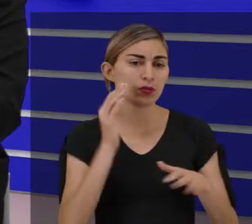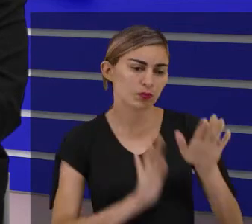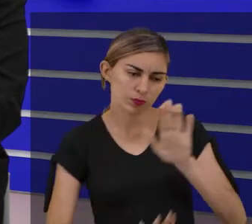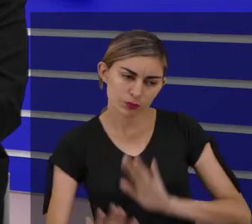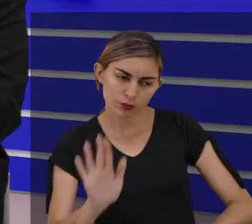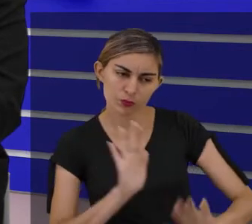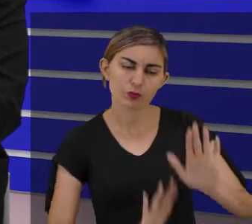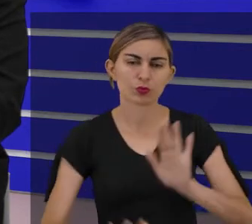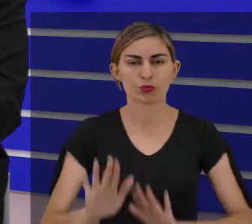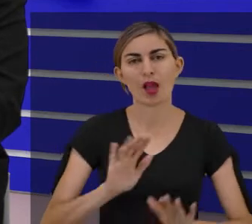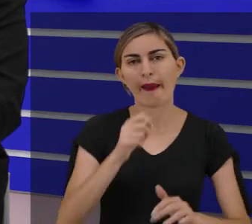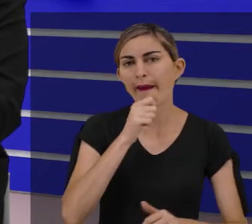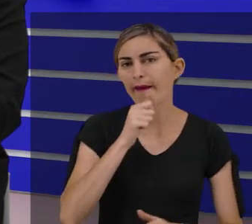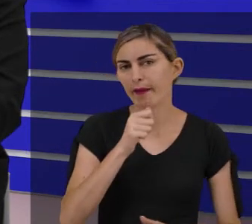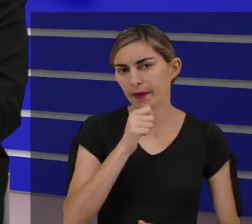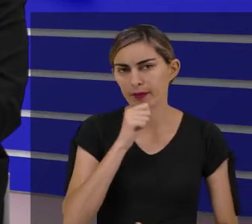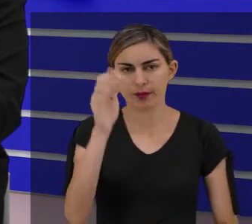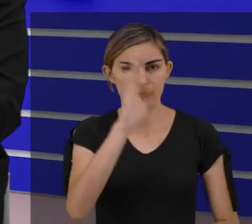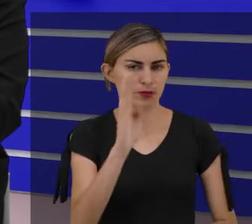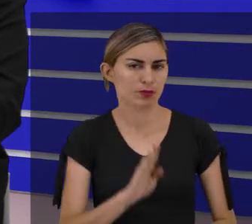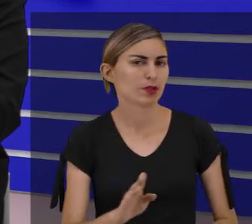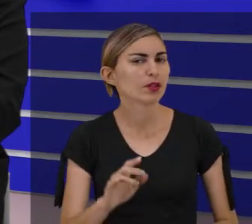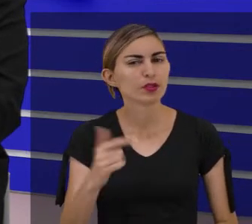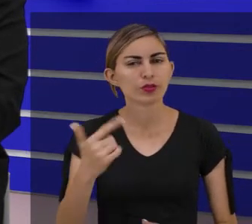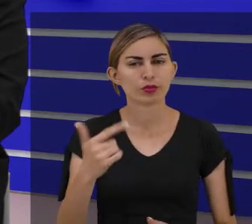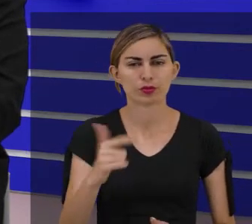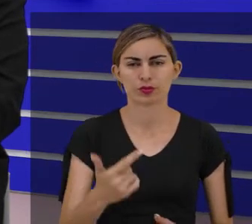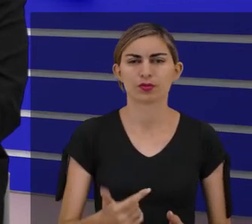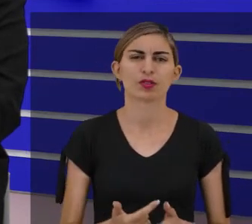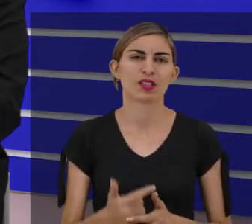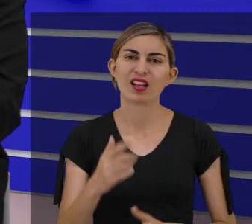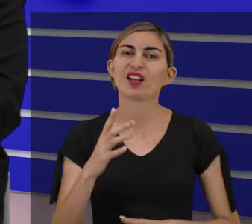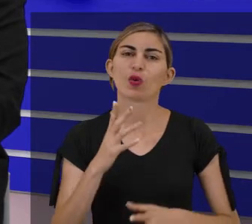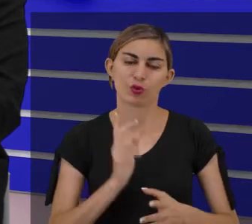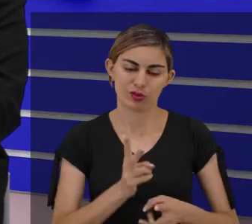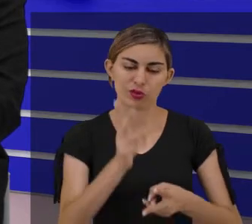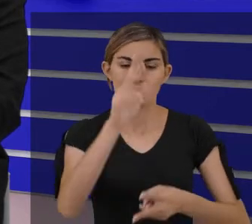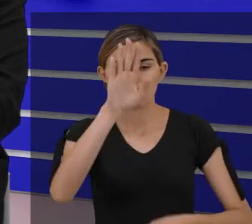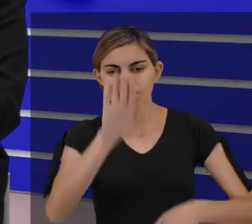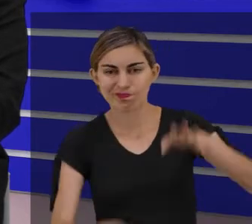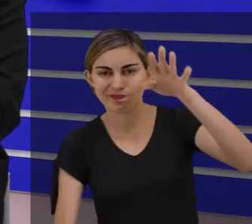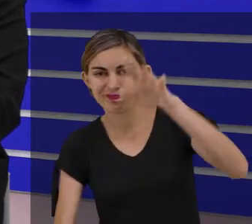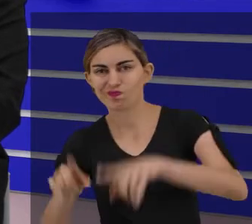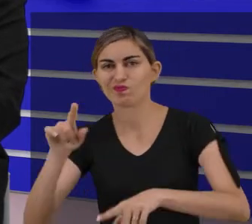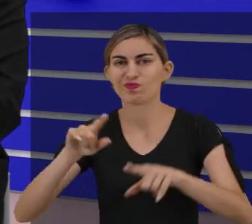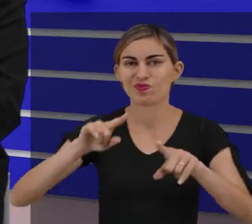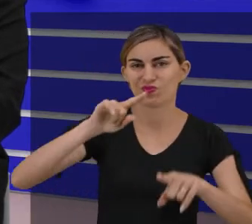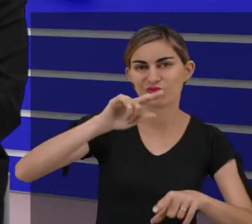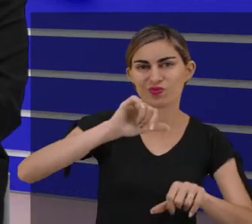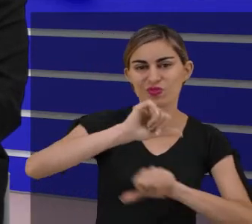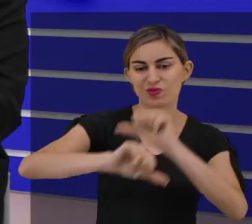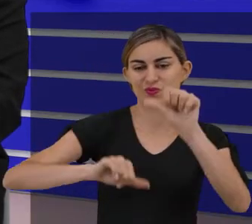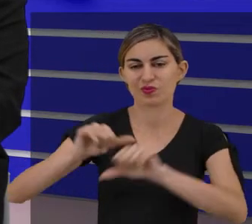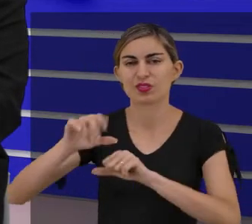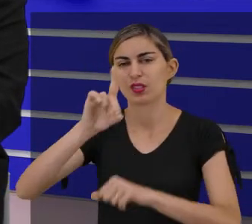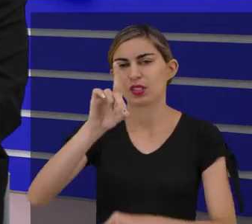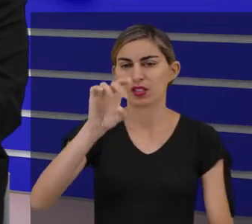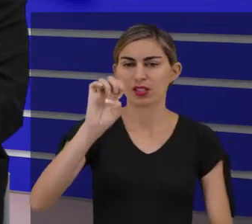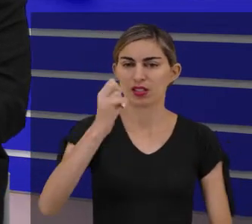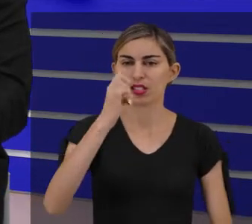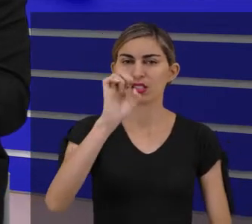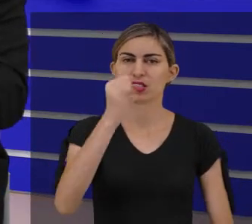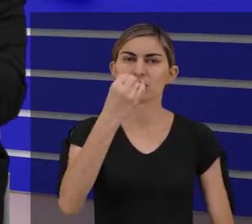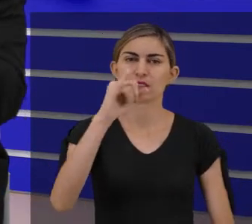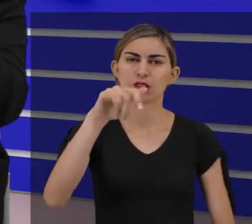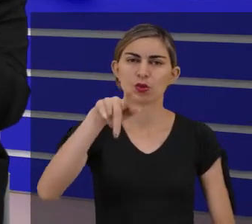cautela, porque ainda no Brasil a gente não tem um processo de desigualdade ainda significativo e, evidentemente, que